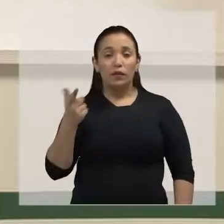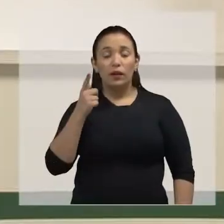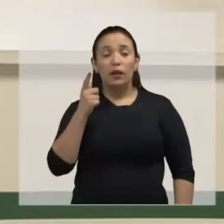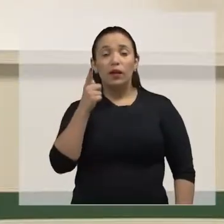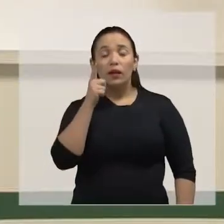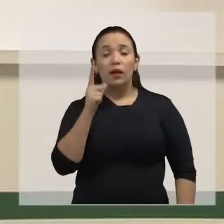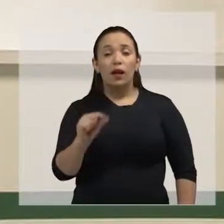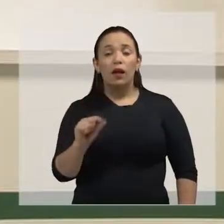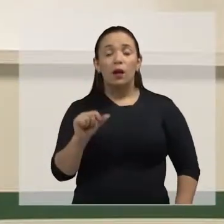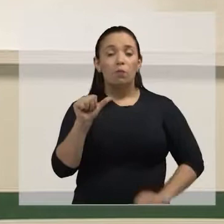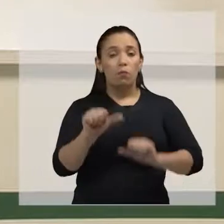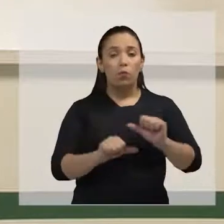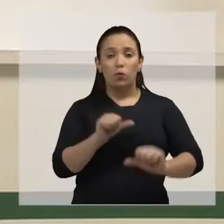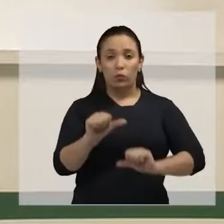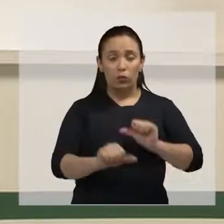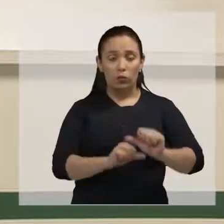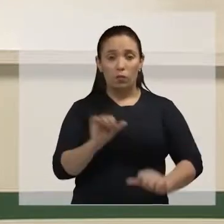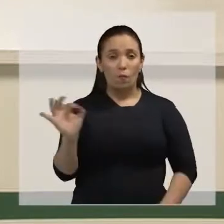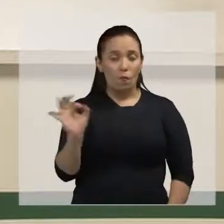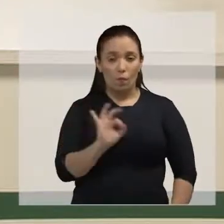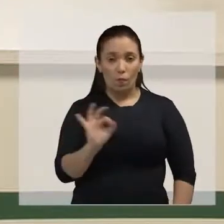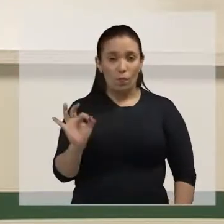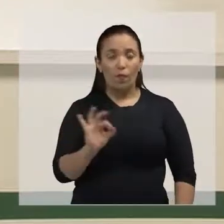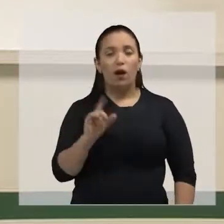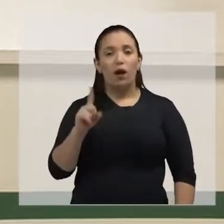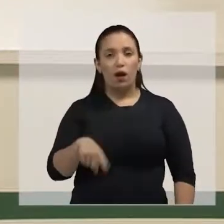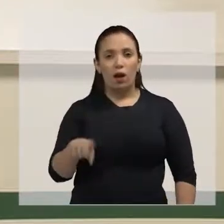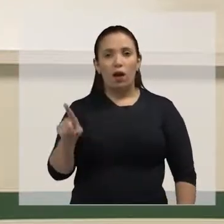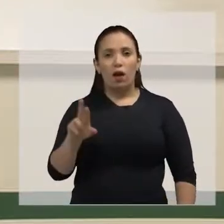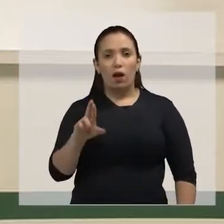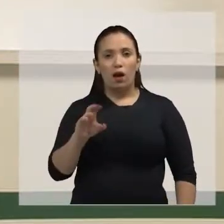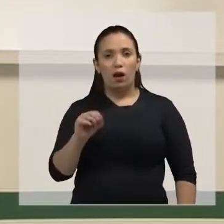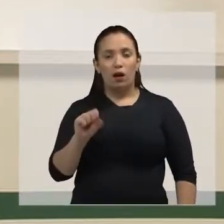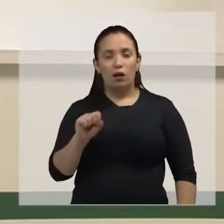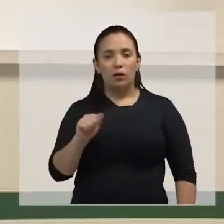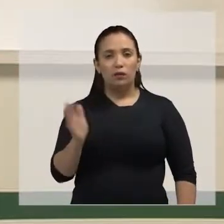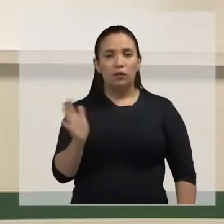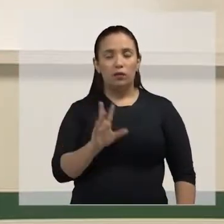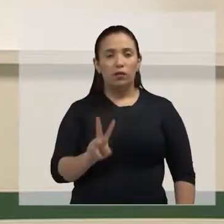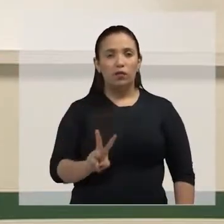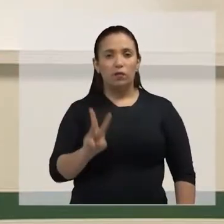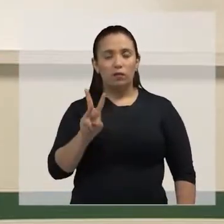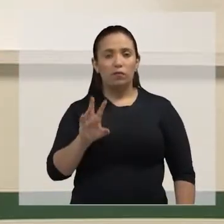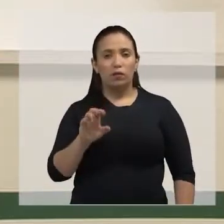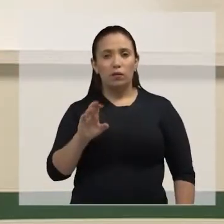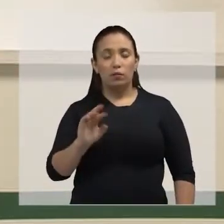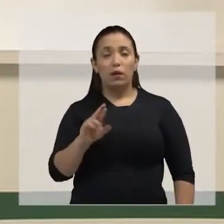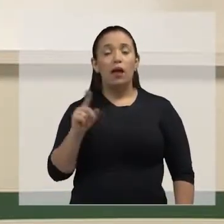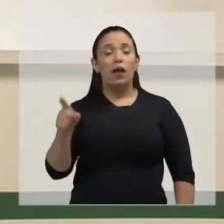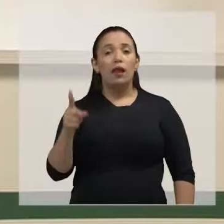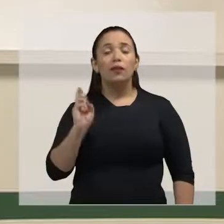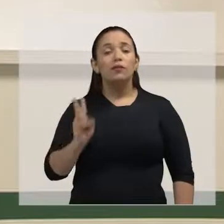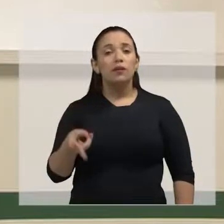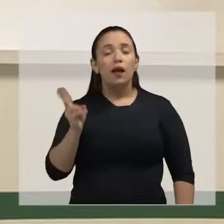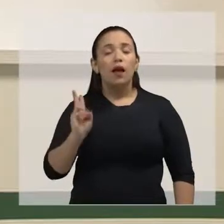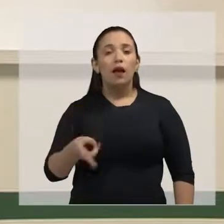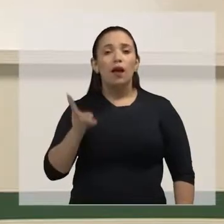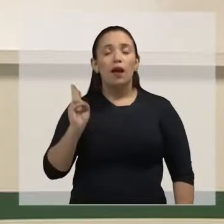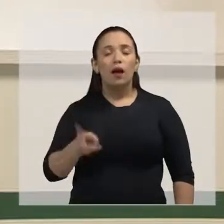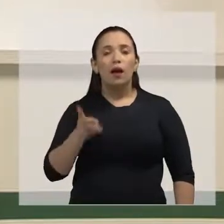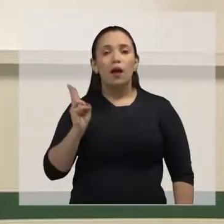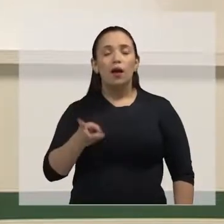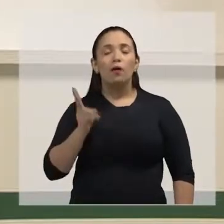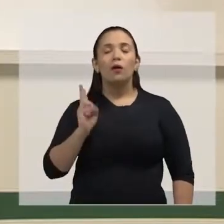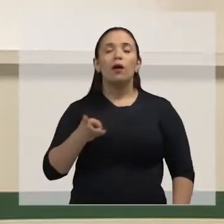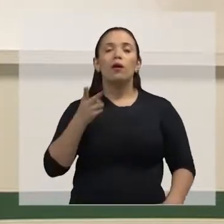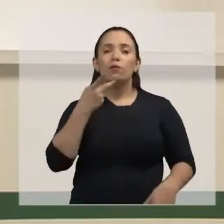esperava mudar o voto, só quem não mudou o que esperava foi a Rosa Weber. Mas ela, desde o princípio, ela sempre acompanhou a decisão